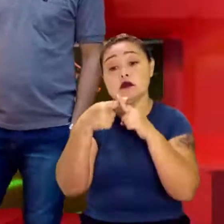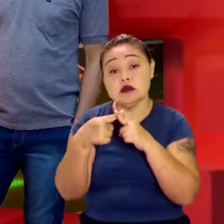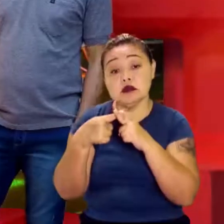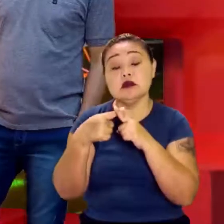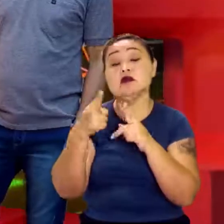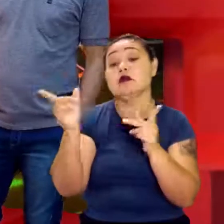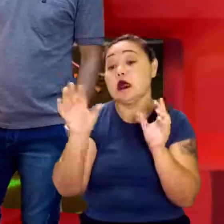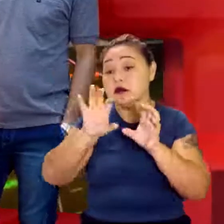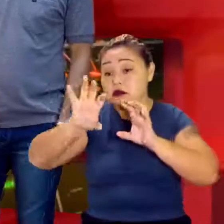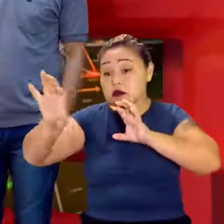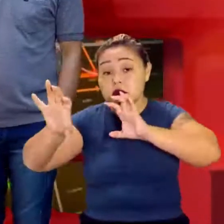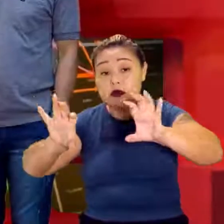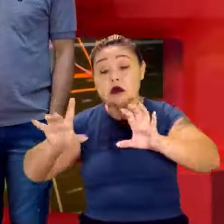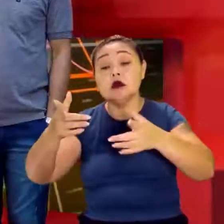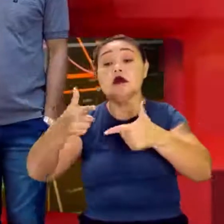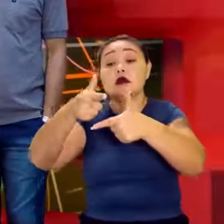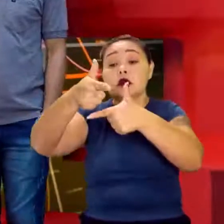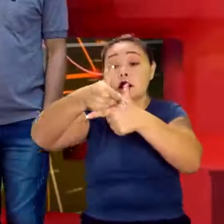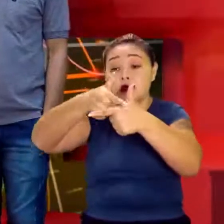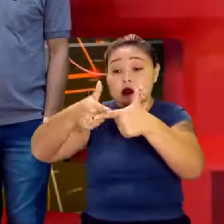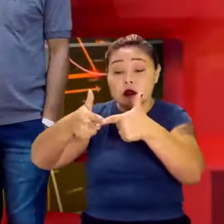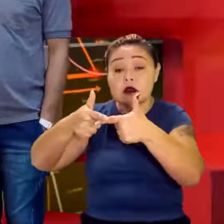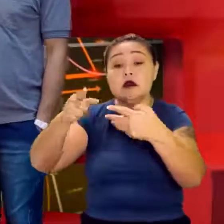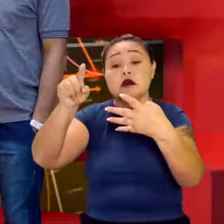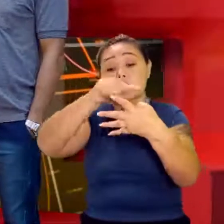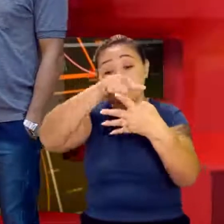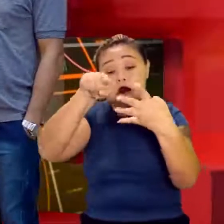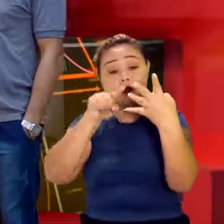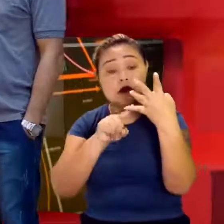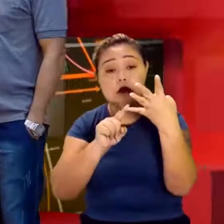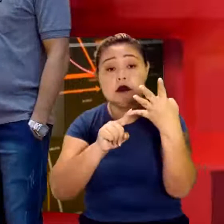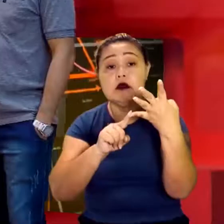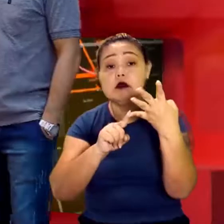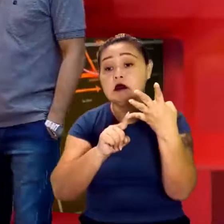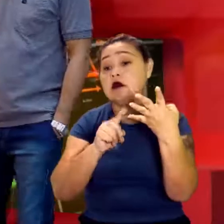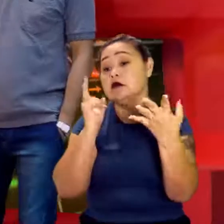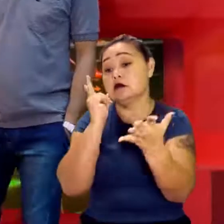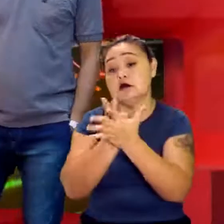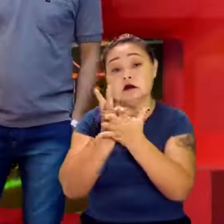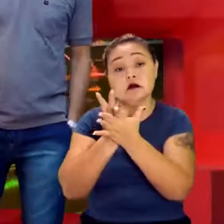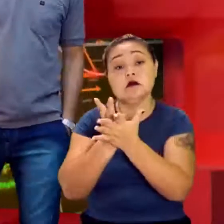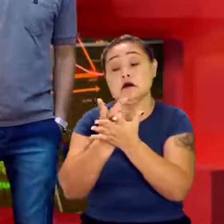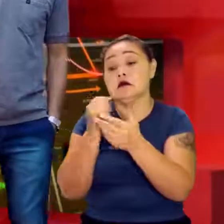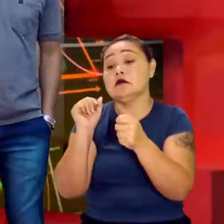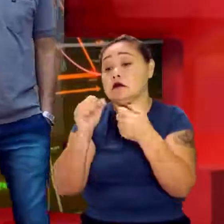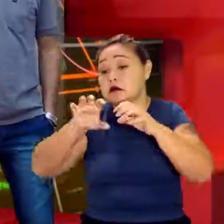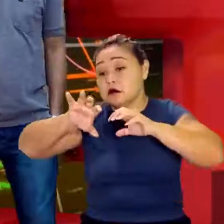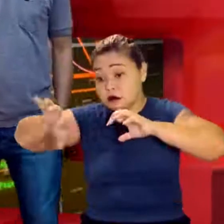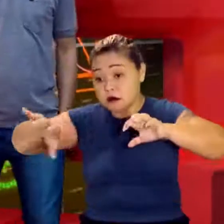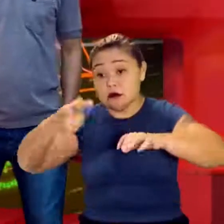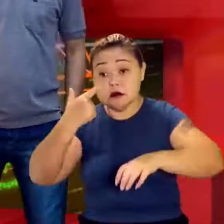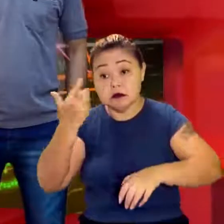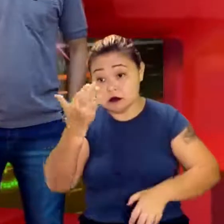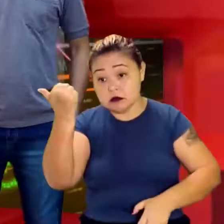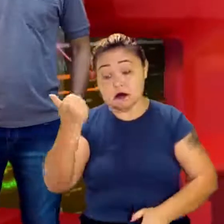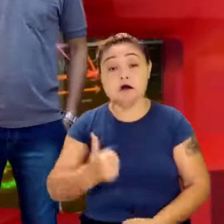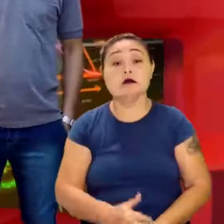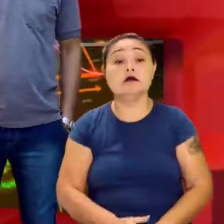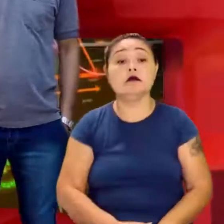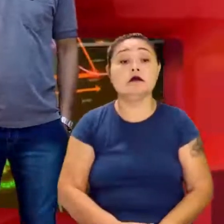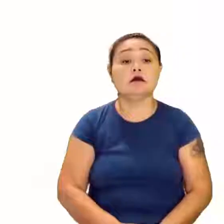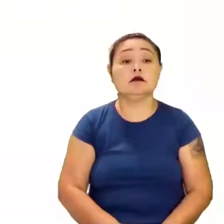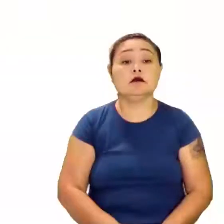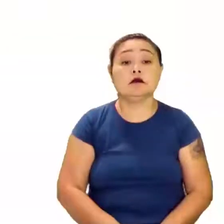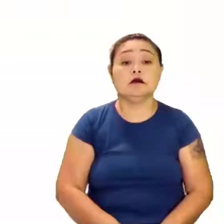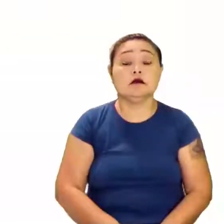para dividir em 2. E na divisão, é a quarta propriedade, o processo é o mesmo. Também podemos separar. Quer ver? Bora ver.